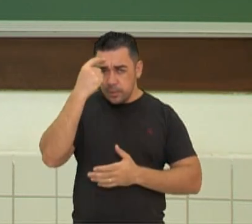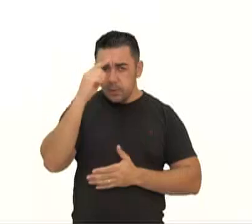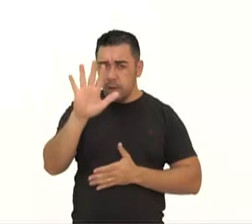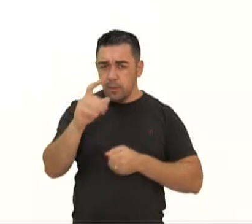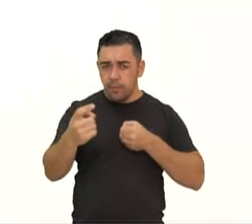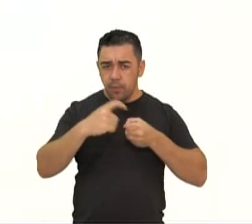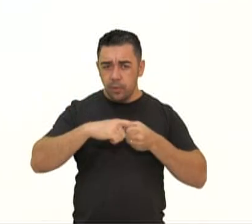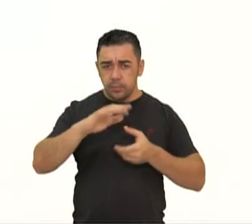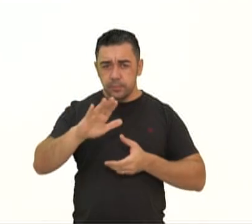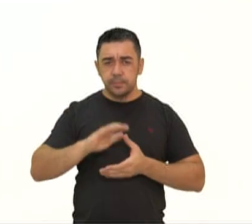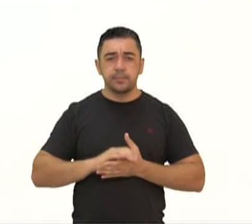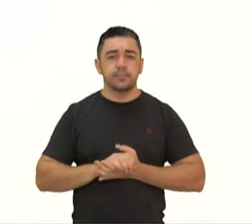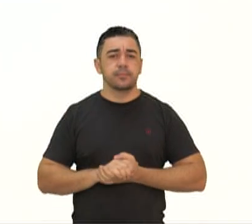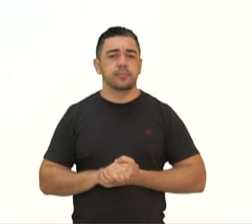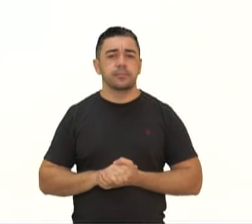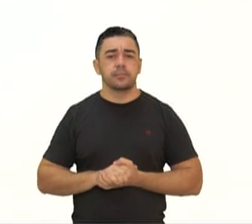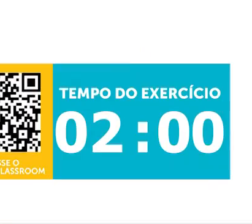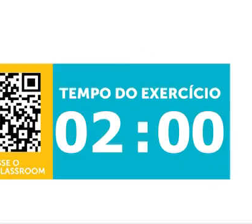voltamos.